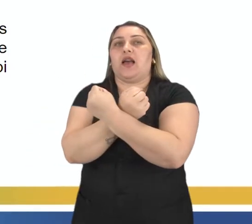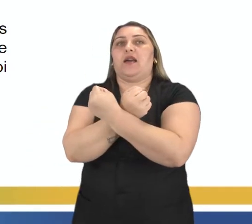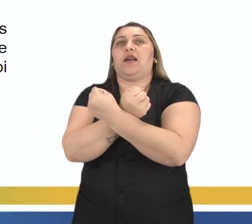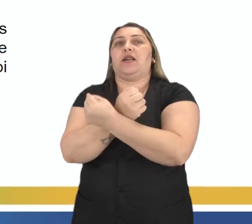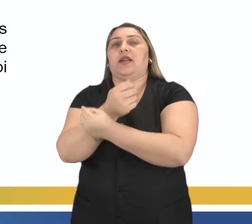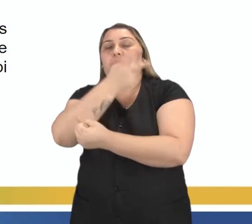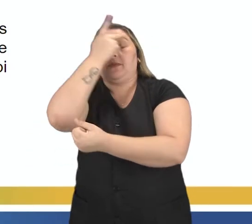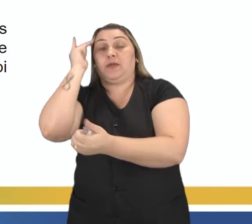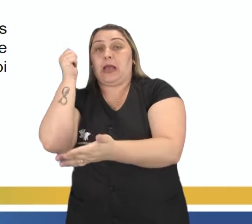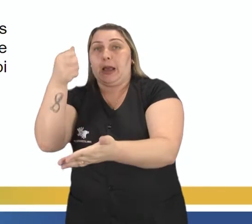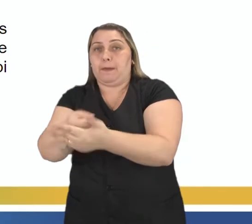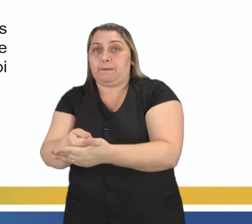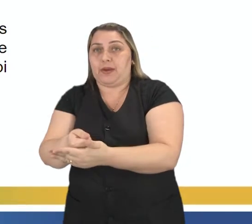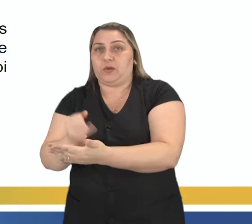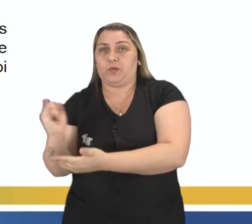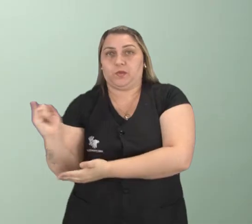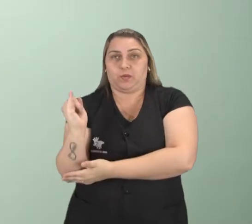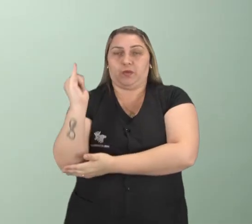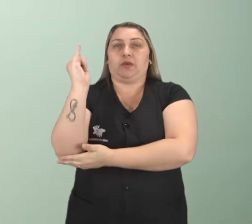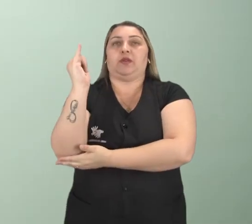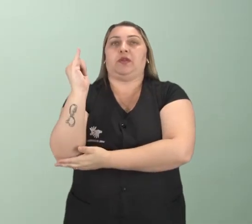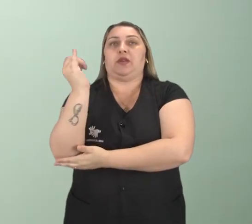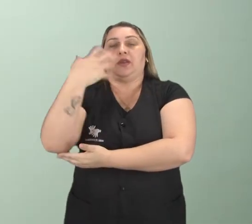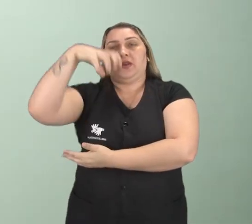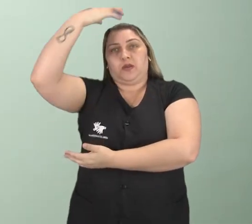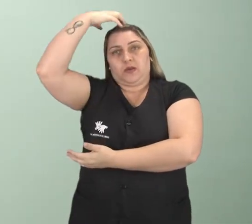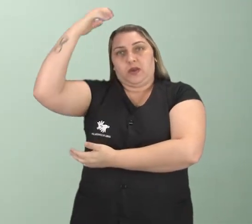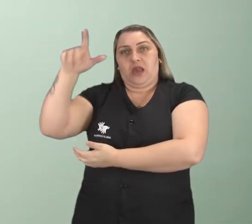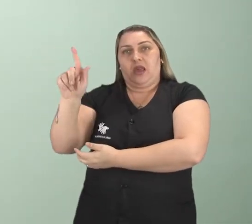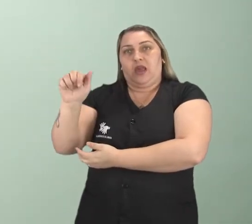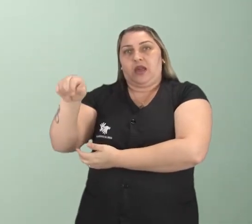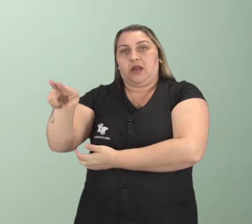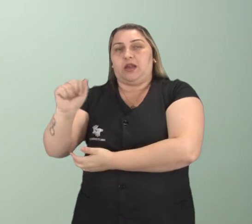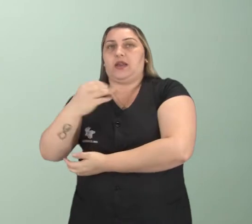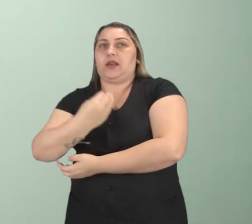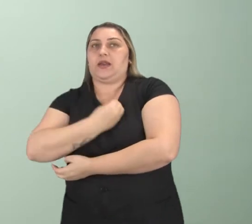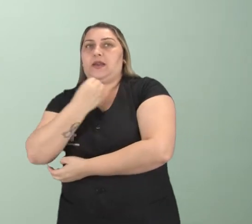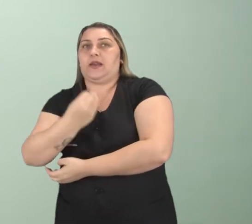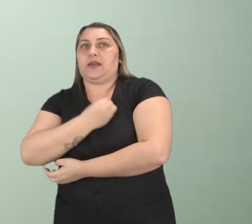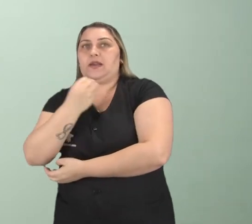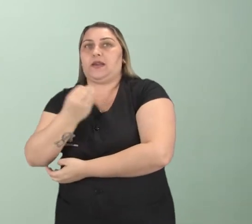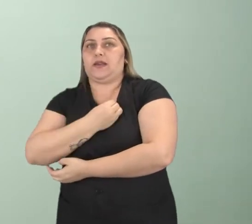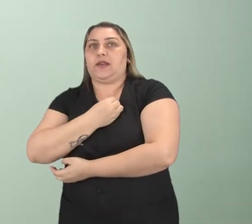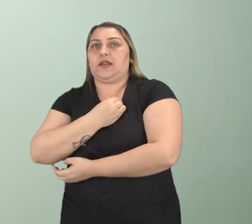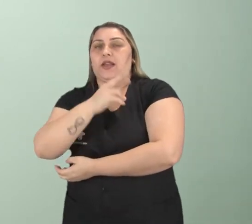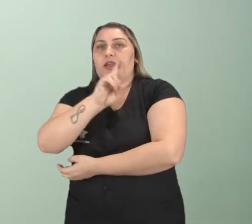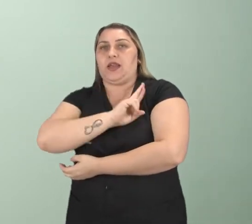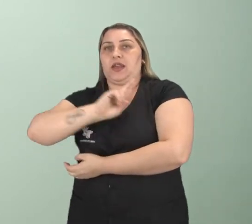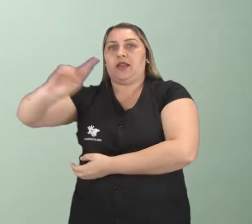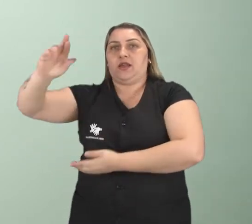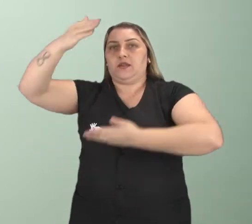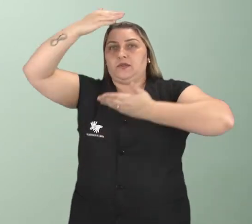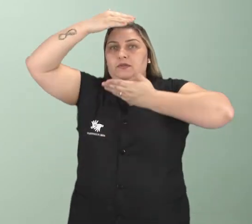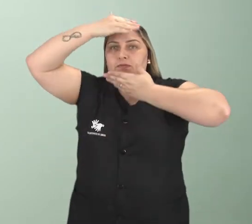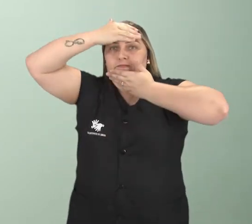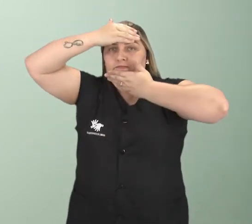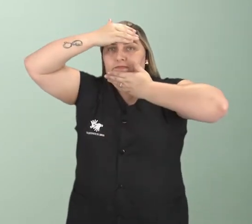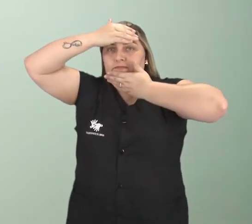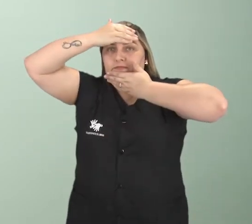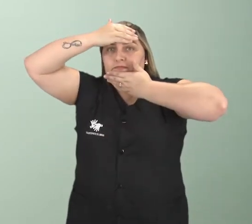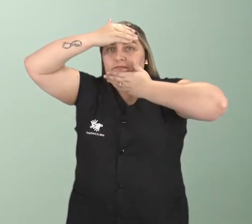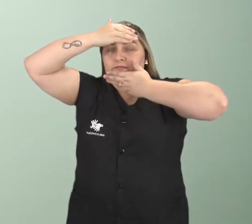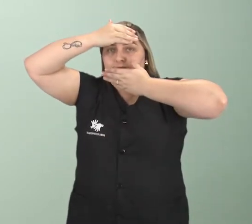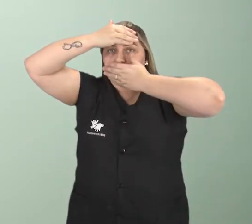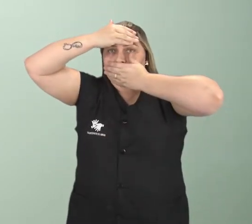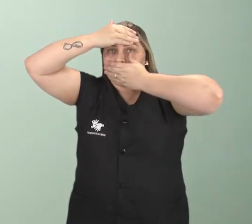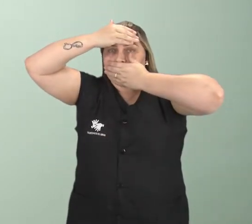que pagavam impostos, né? E no reino de Gana, a gente tem a presença da religião muçulmana também. Temos uma cidade